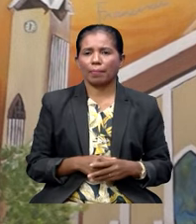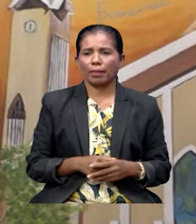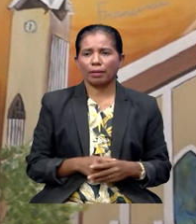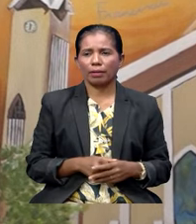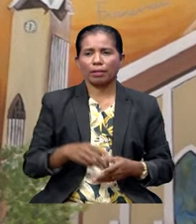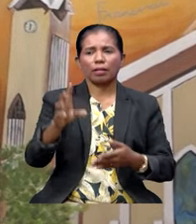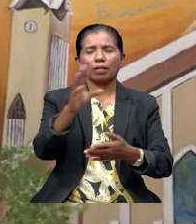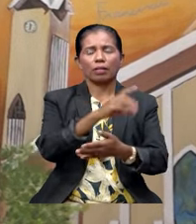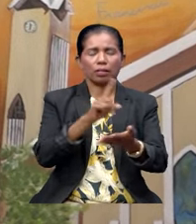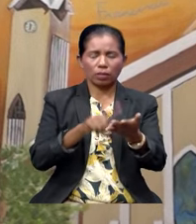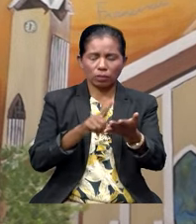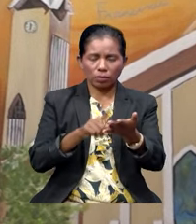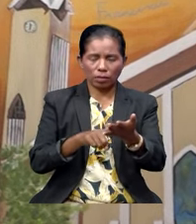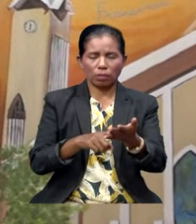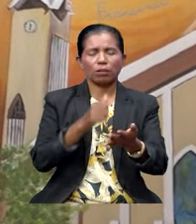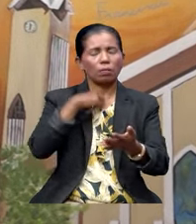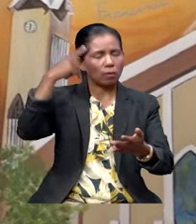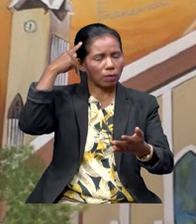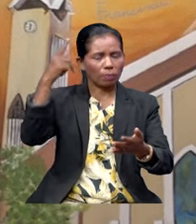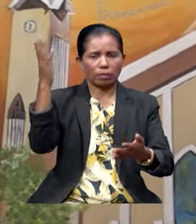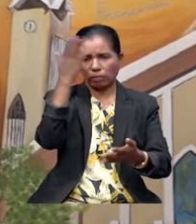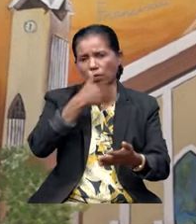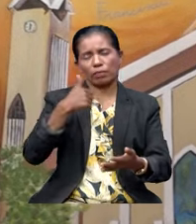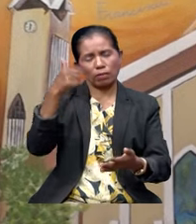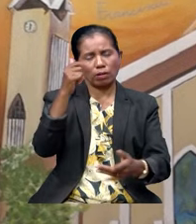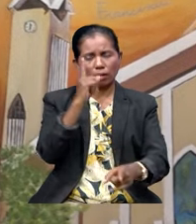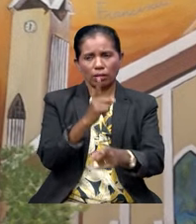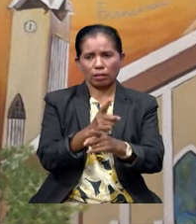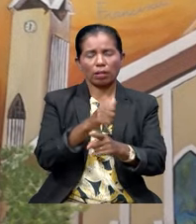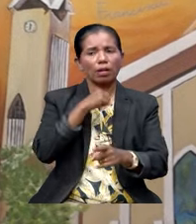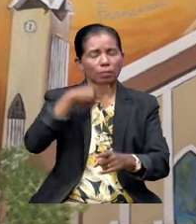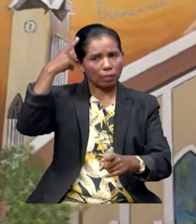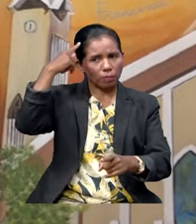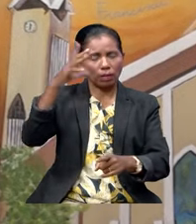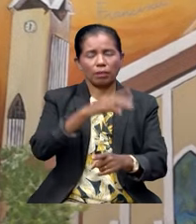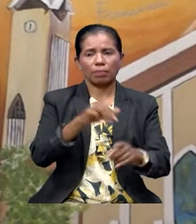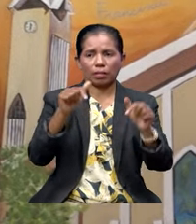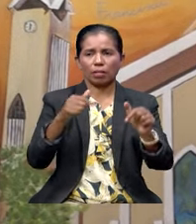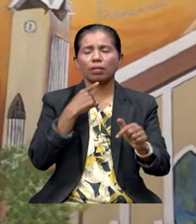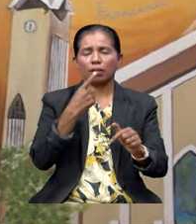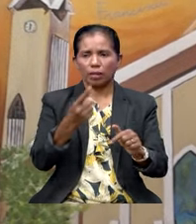Discussão com o Papa, não é fura que tu deves. Papa Iené Rassik,